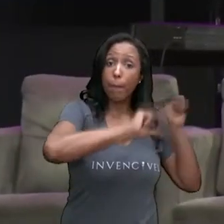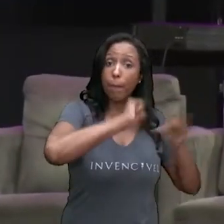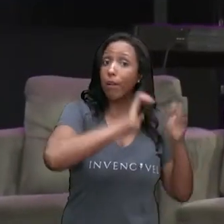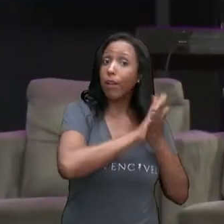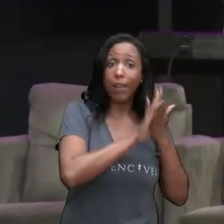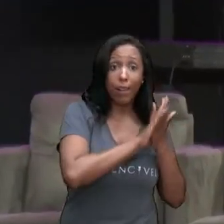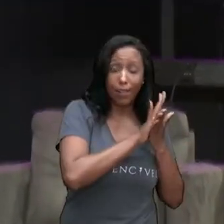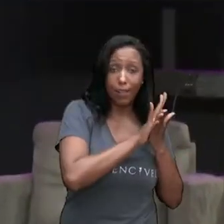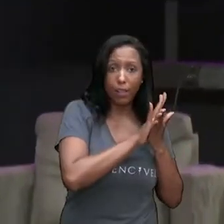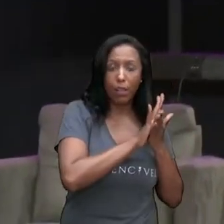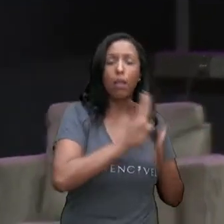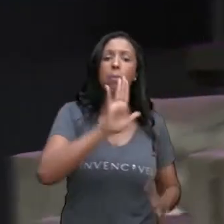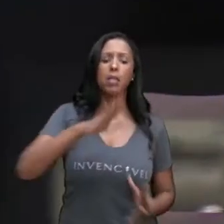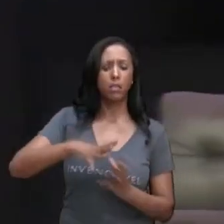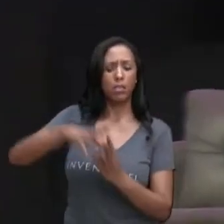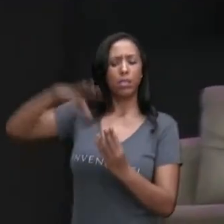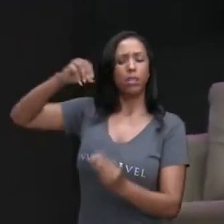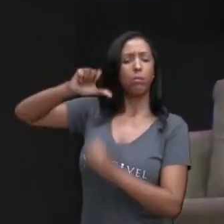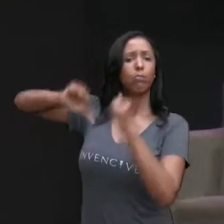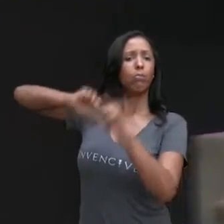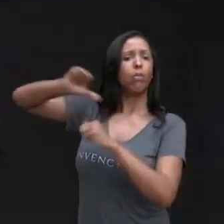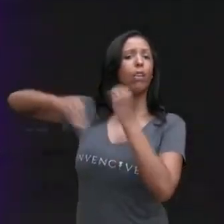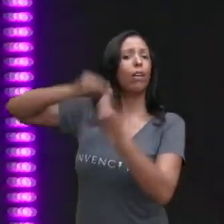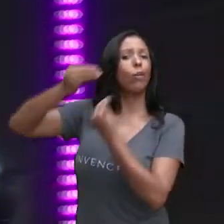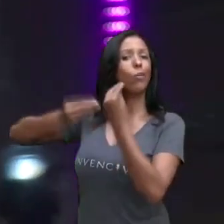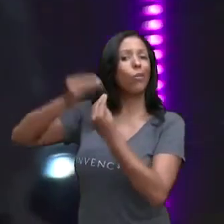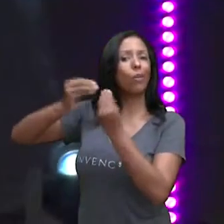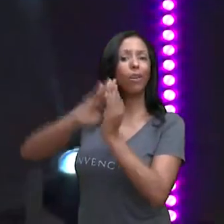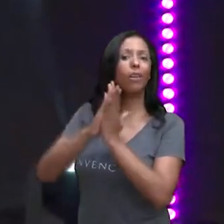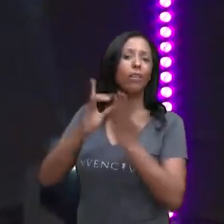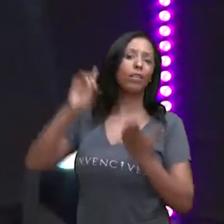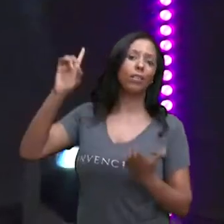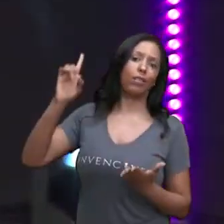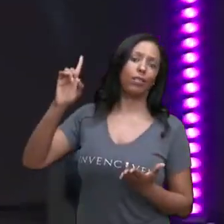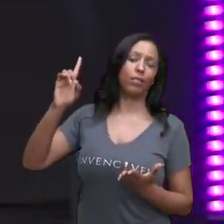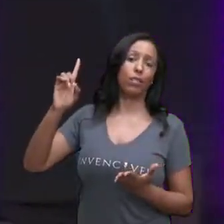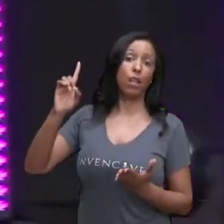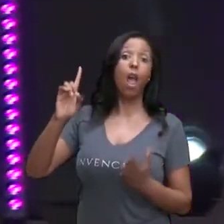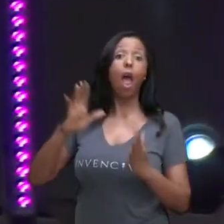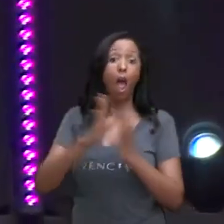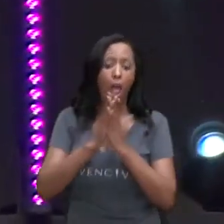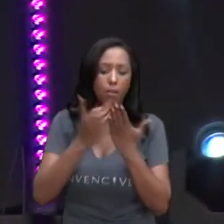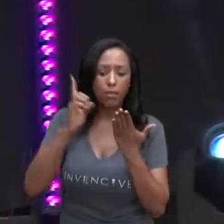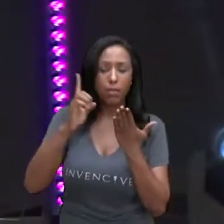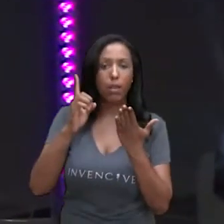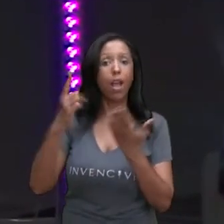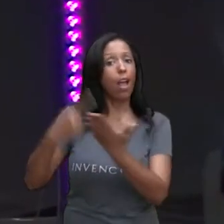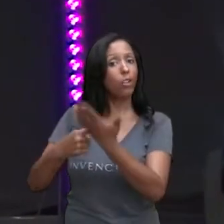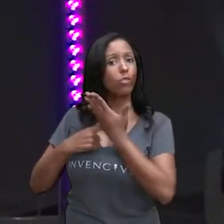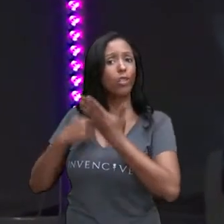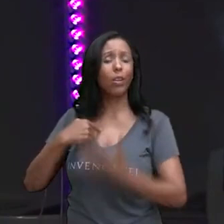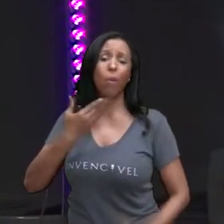Deus. A palavra de Deus me faz amar mais a Deus que a droga. A palavra de Deus me faz amar mais minha família do que os amigos de